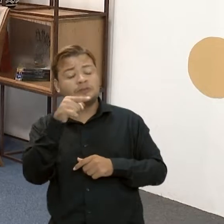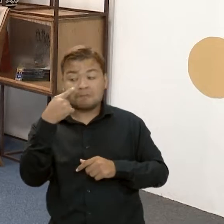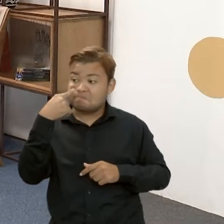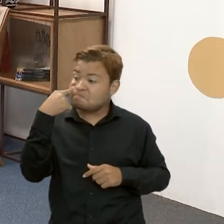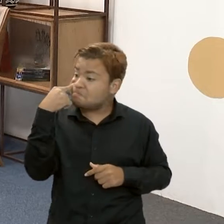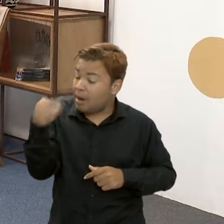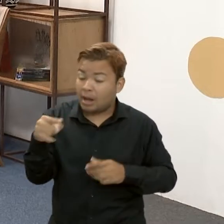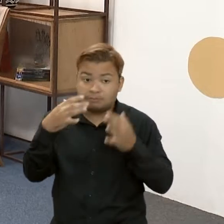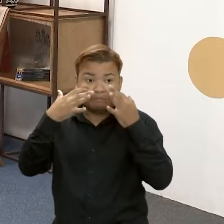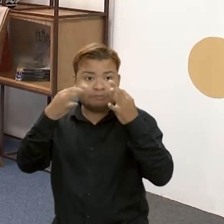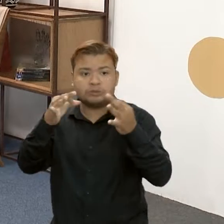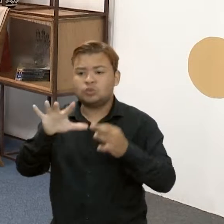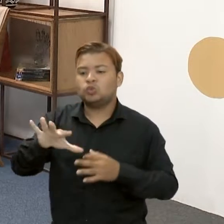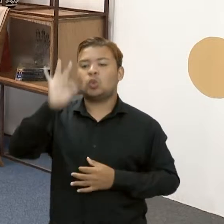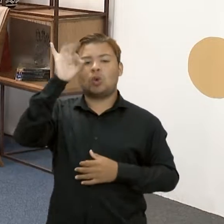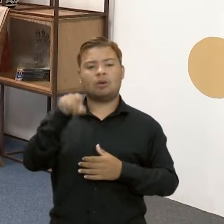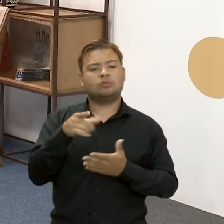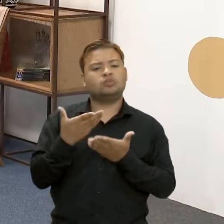objeto de pesquisa?